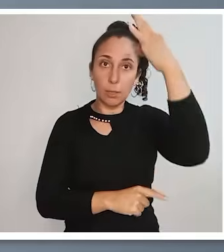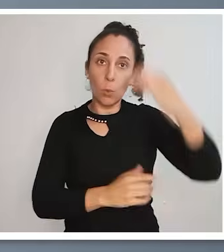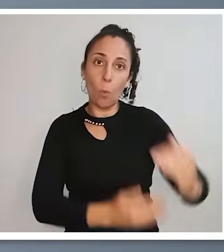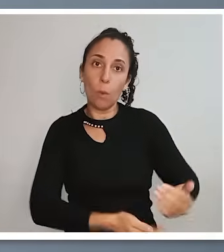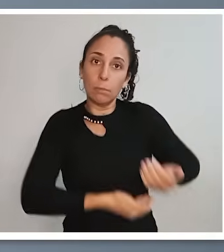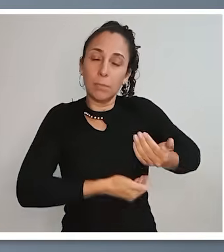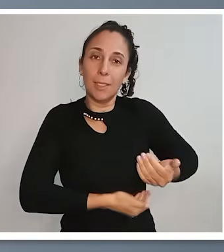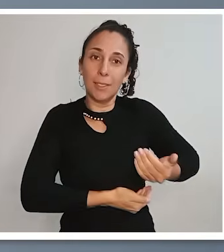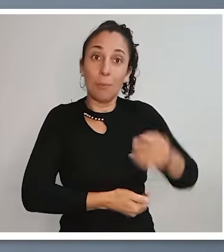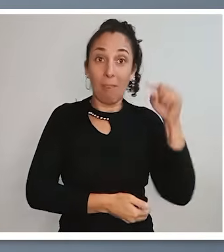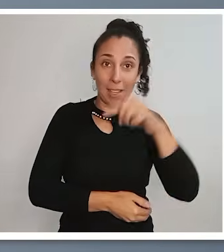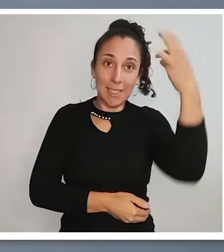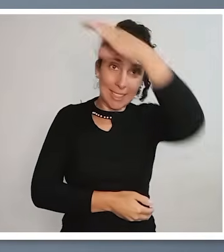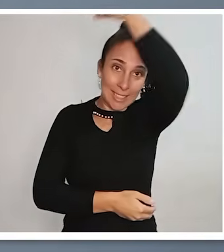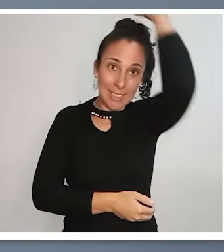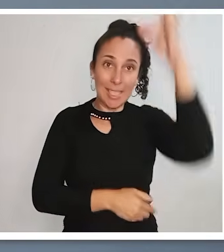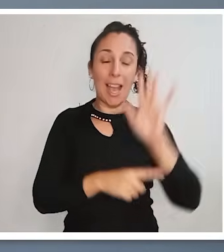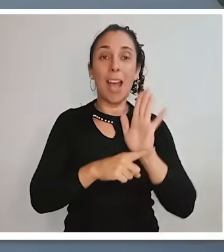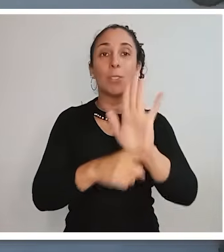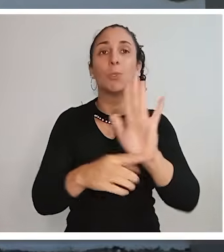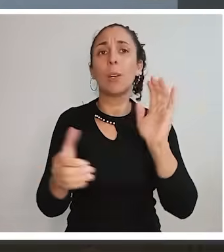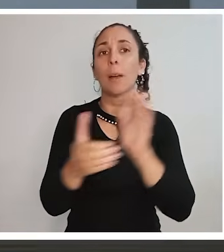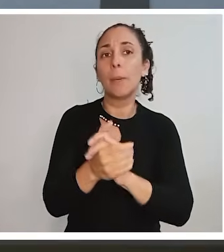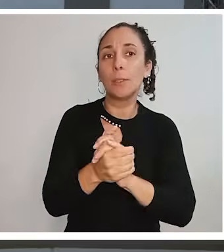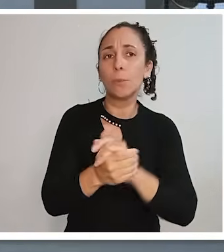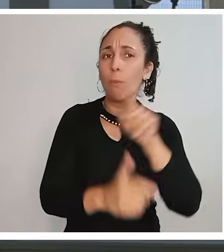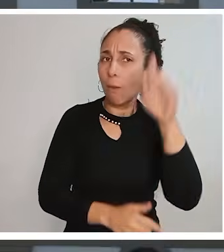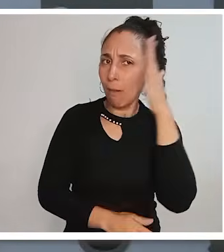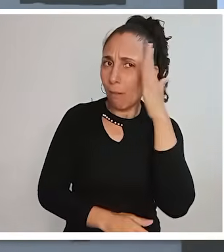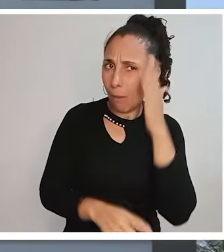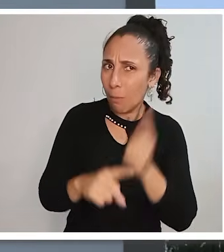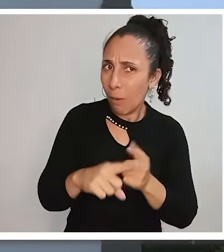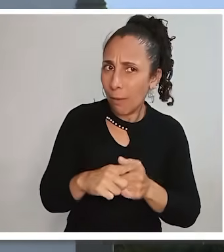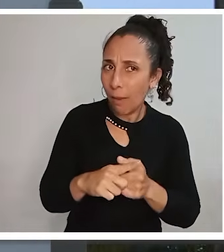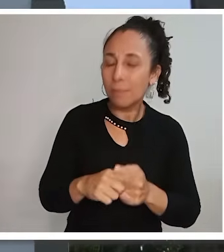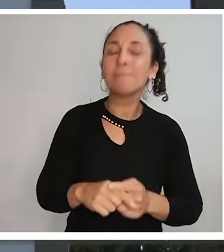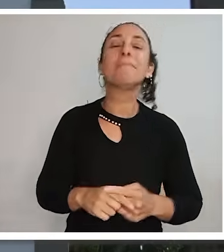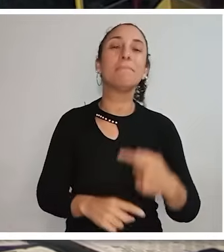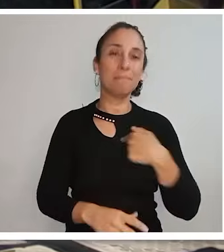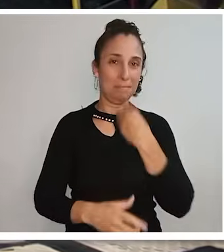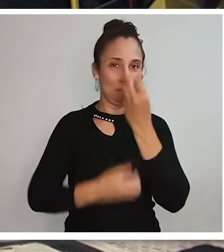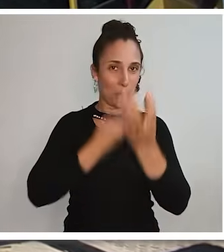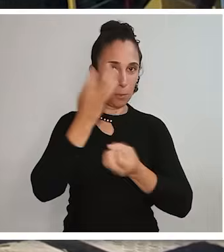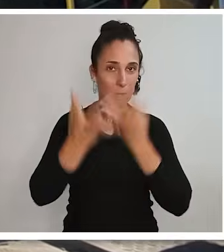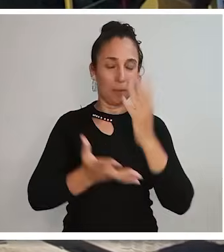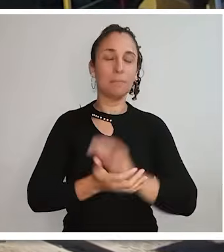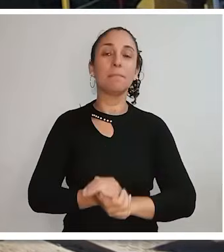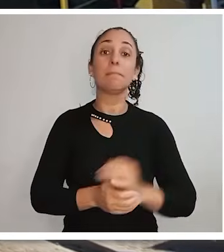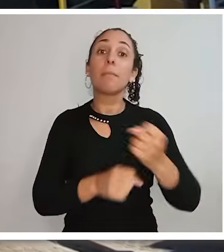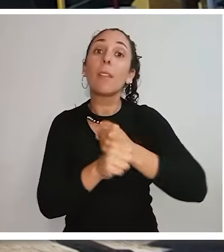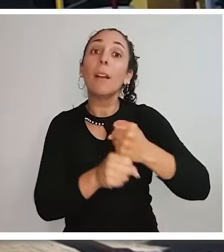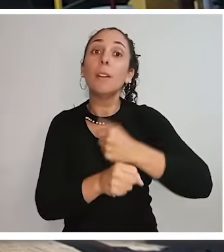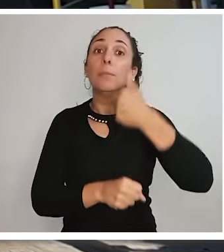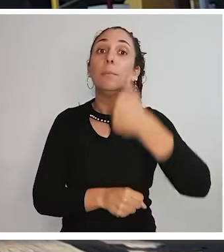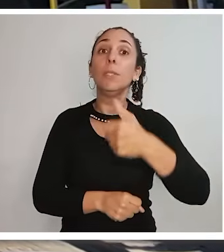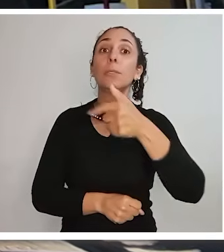Antônio, o santo casamenteiro. Mas por que será? Vou te dar uma dica. Lá pelos anos